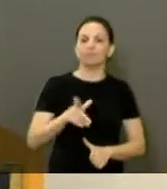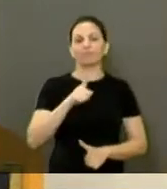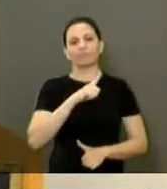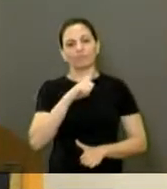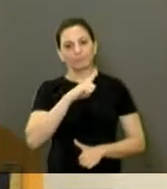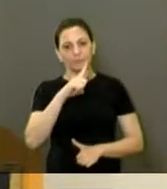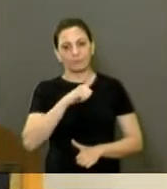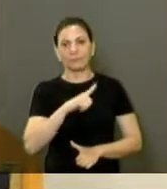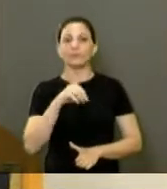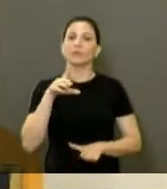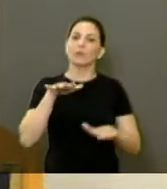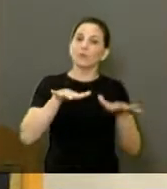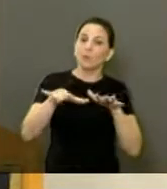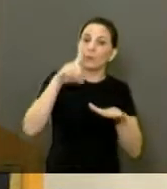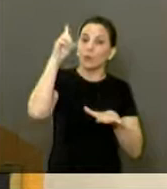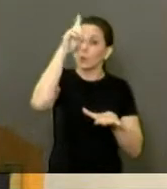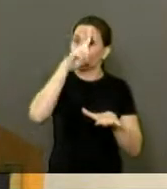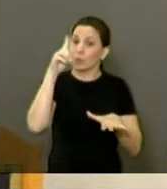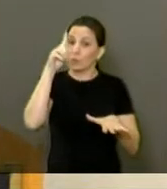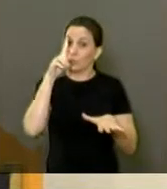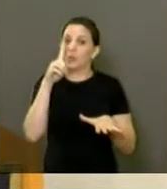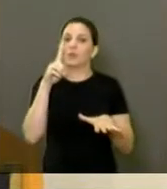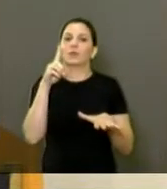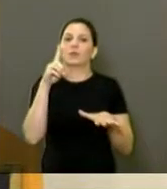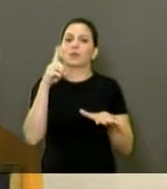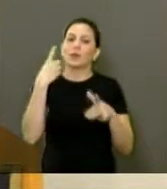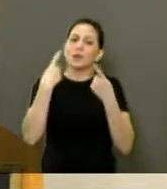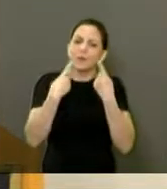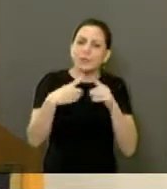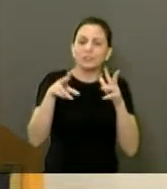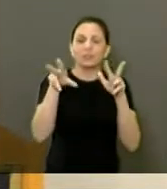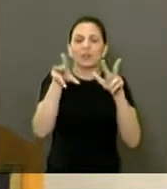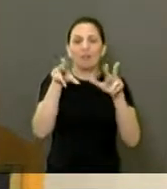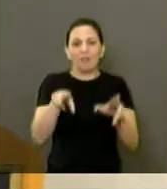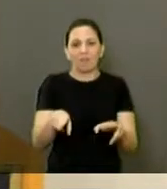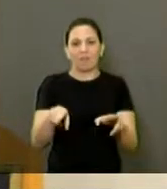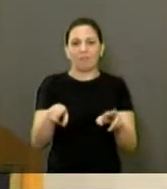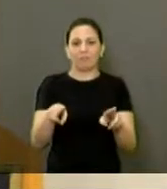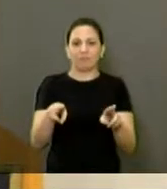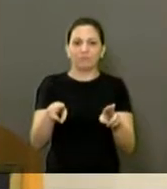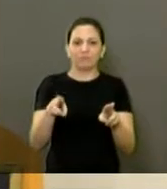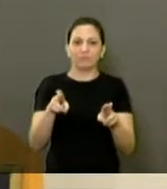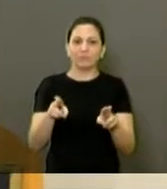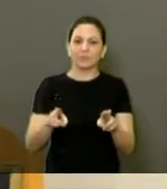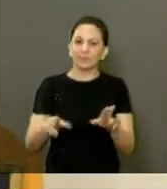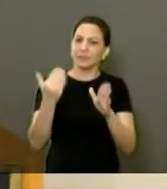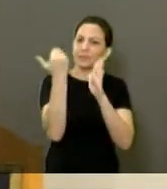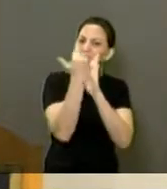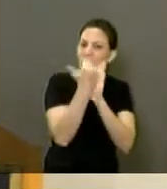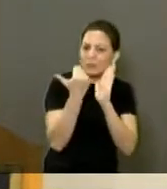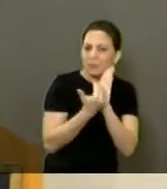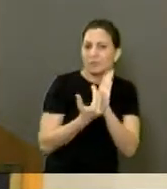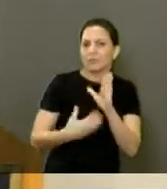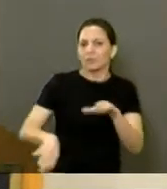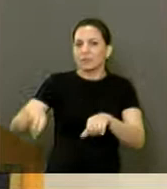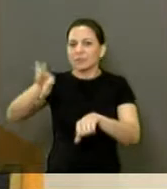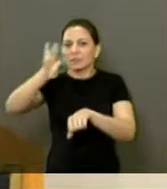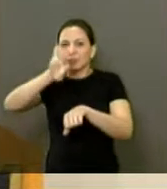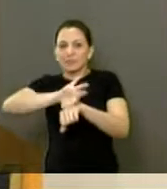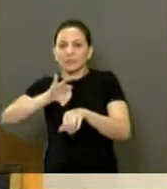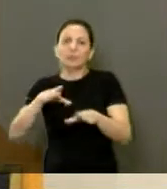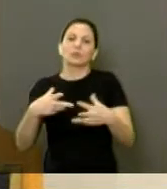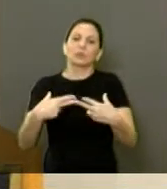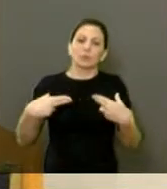movimento de domingo vem e faz a mesma crítica. E não colocou na sua pauta como central, na sua